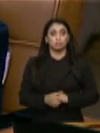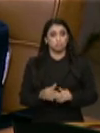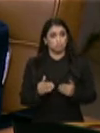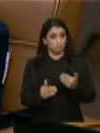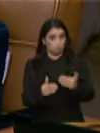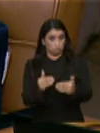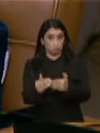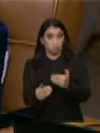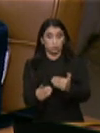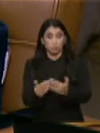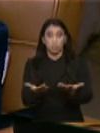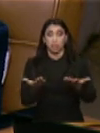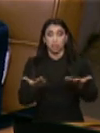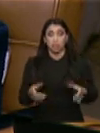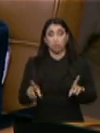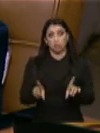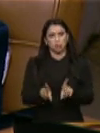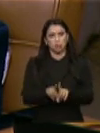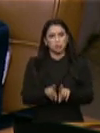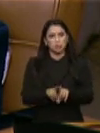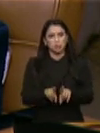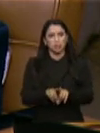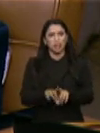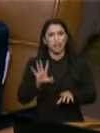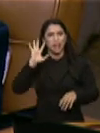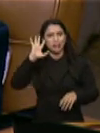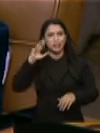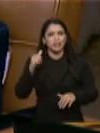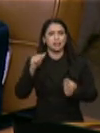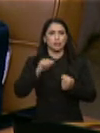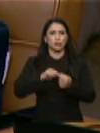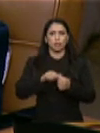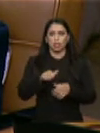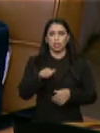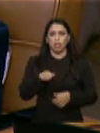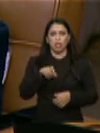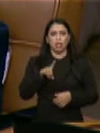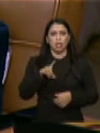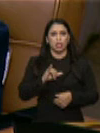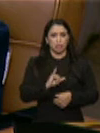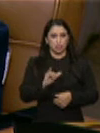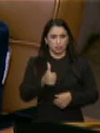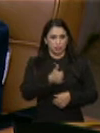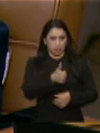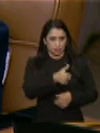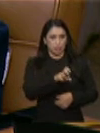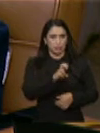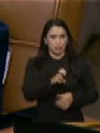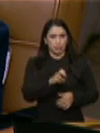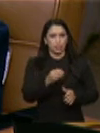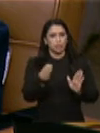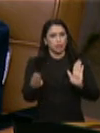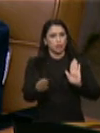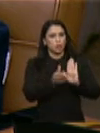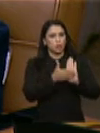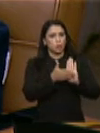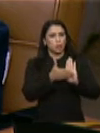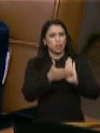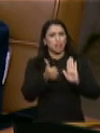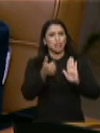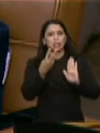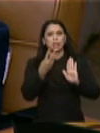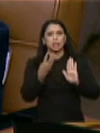sucessivo. Inclusive para alcançar a decisão proferida na ADI 15, que foi publicada em